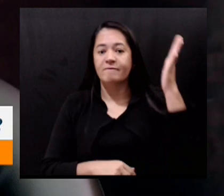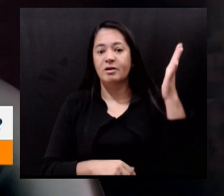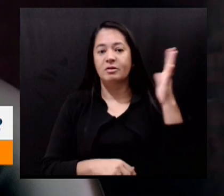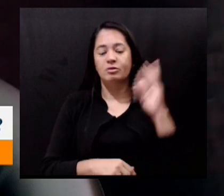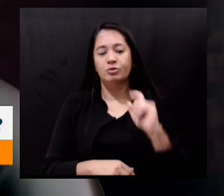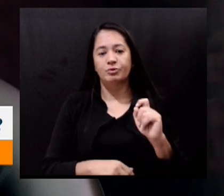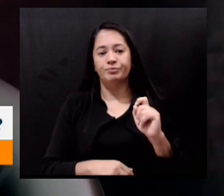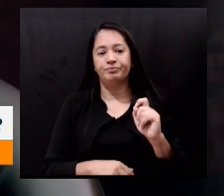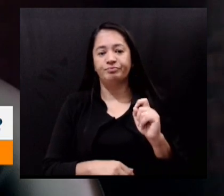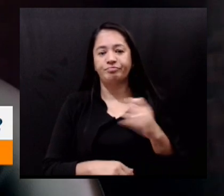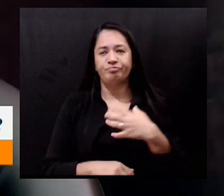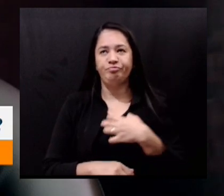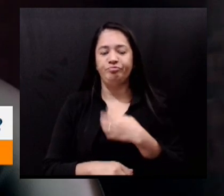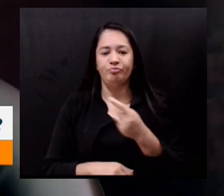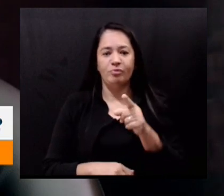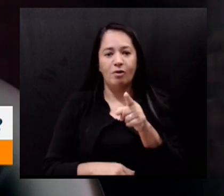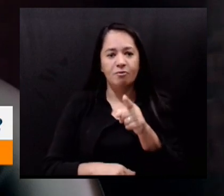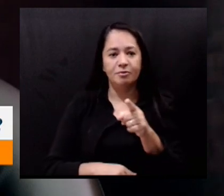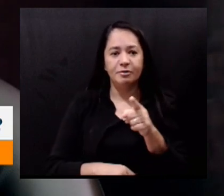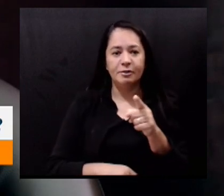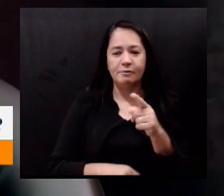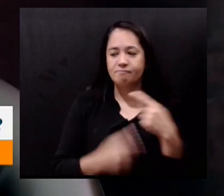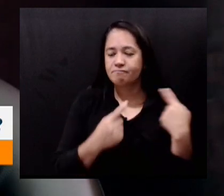forma, você atacar,